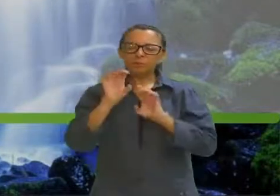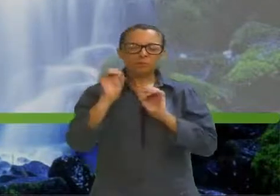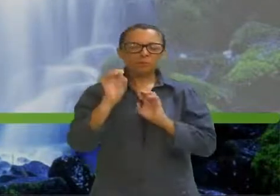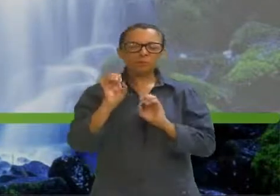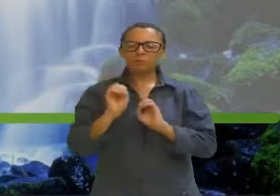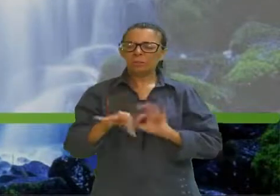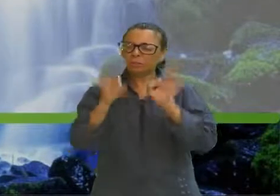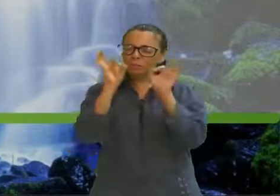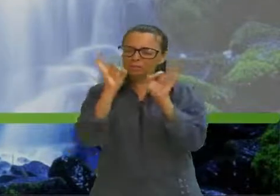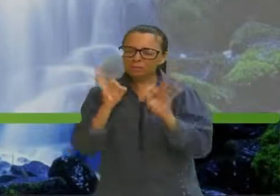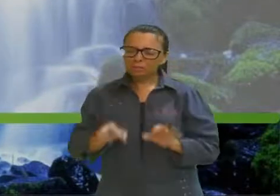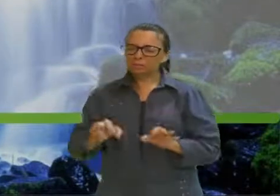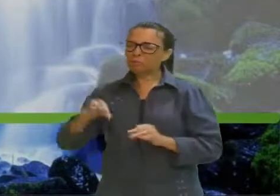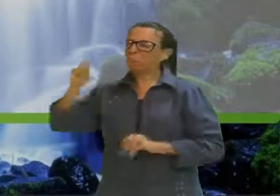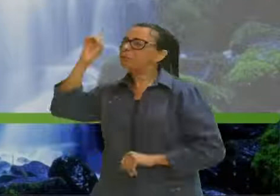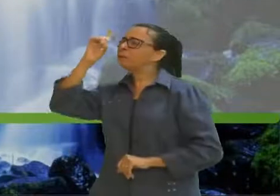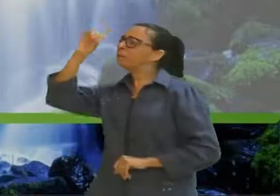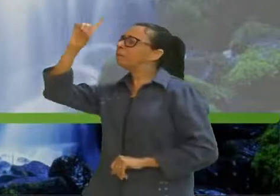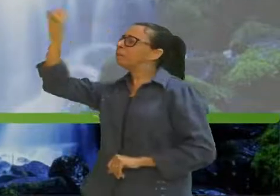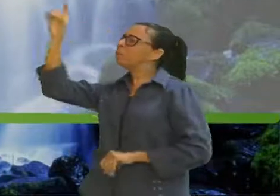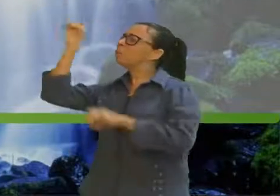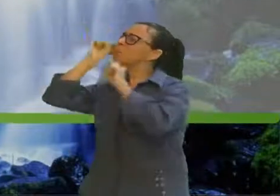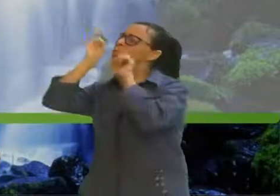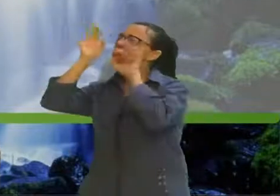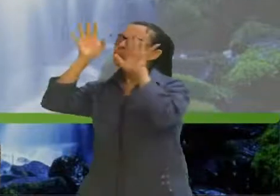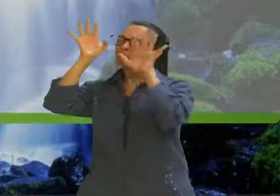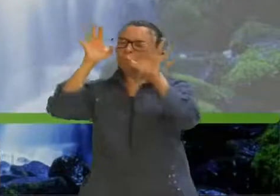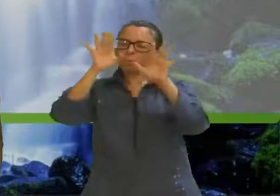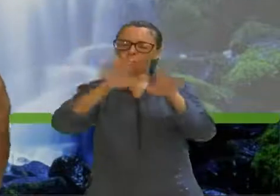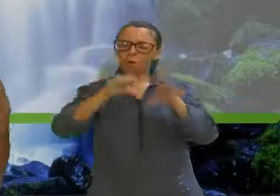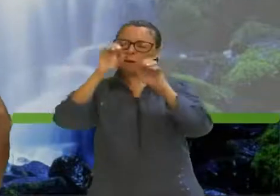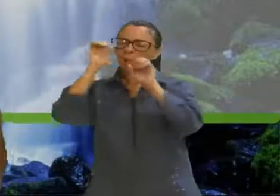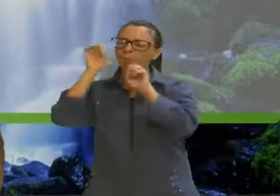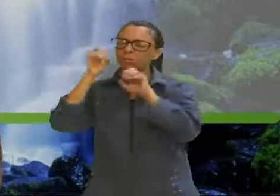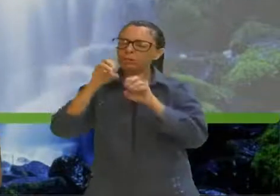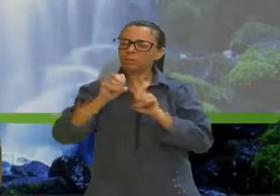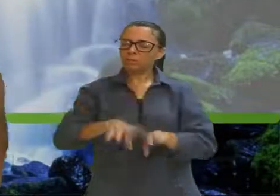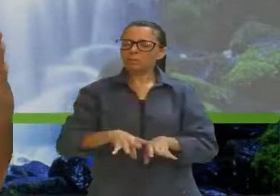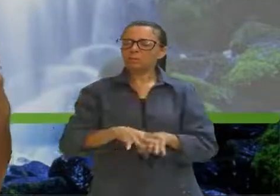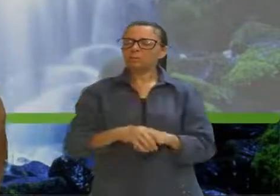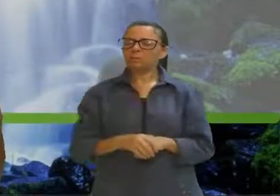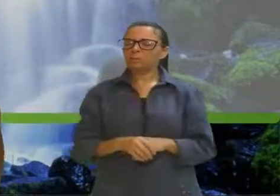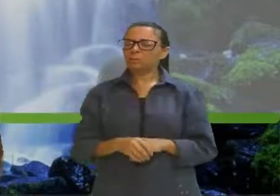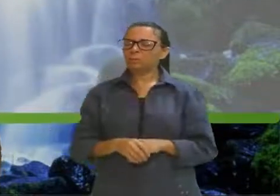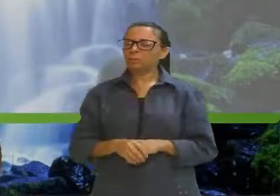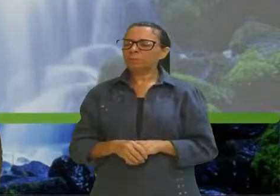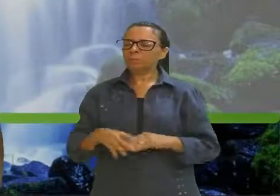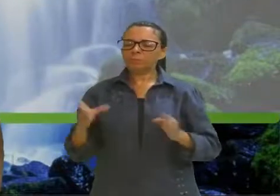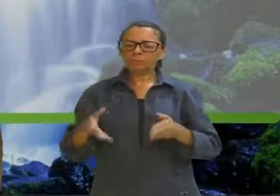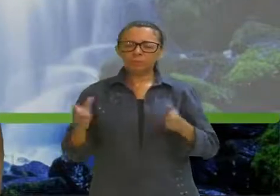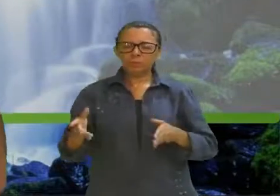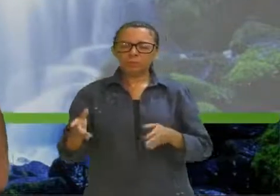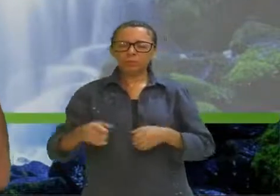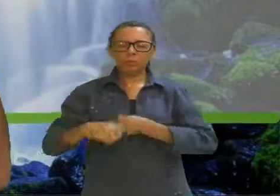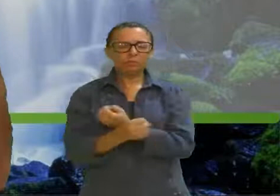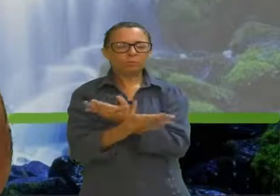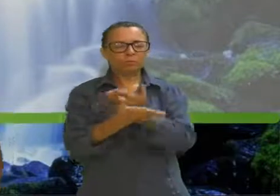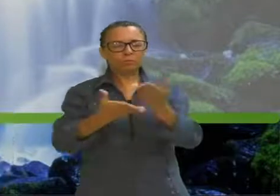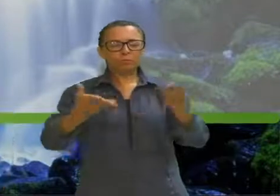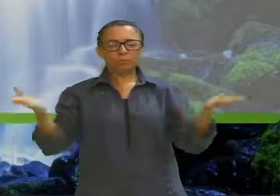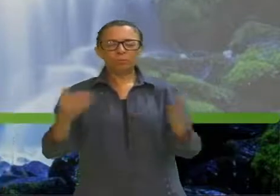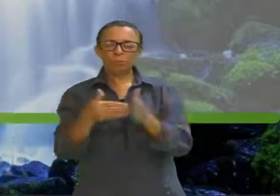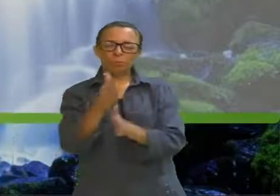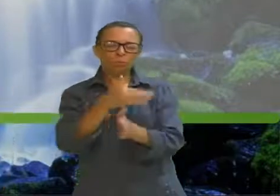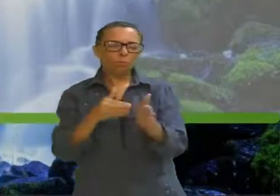mentes, eu aqui falando, os irmãos aí, os ouvintes ouvindo, que o Espírito Santo, Senhor, possa estar